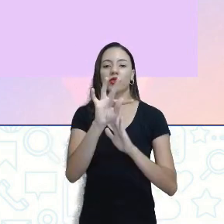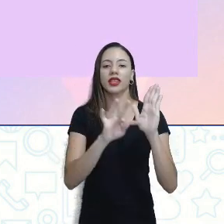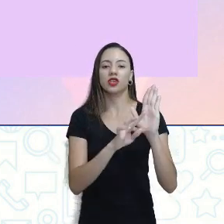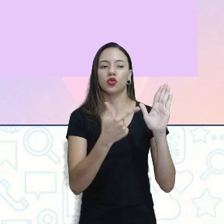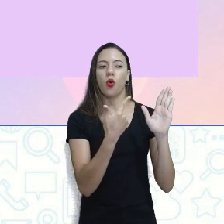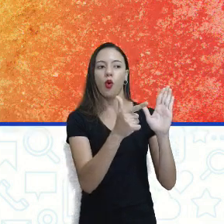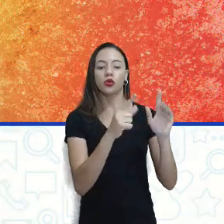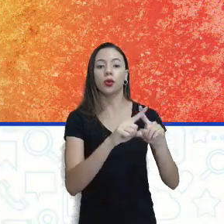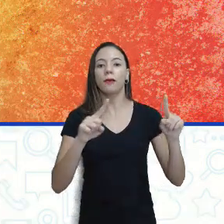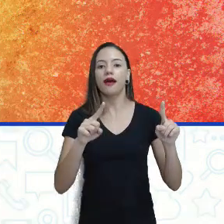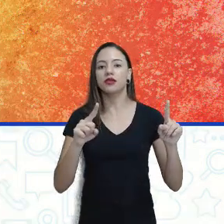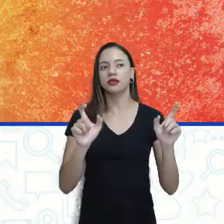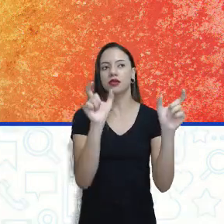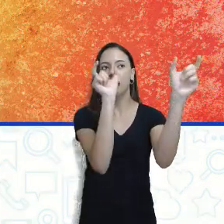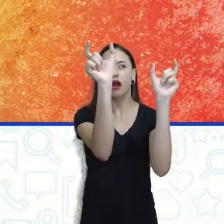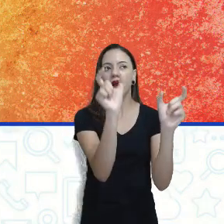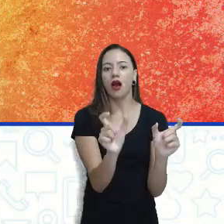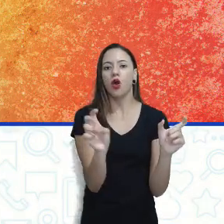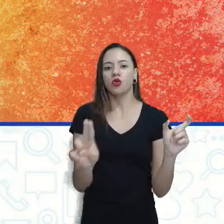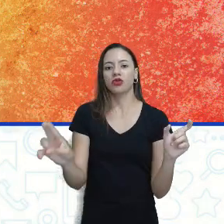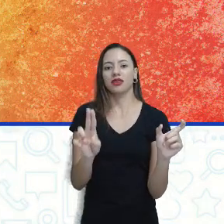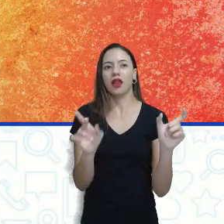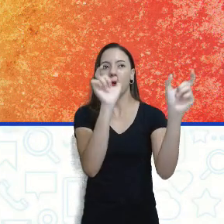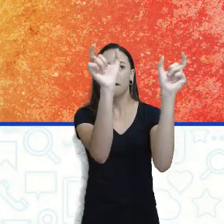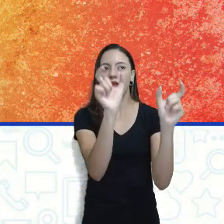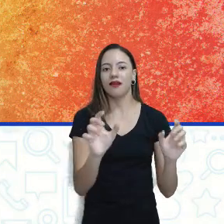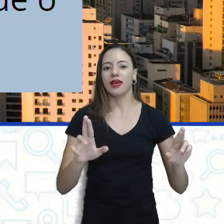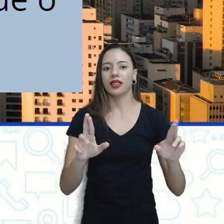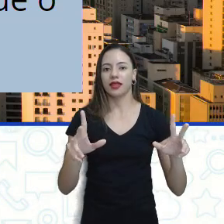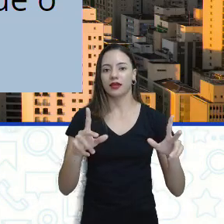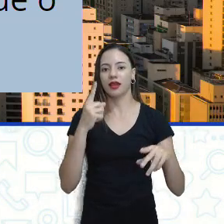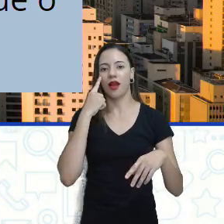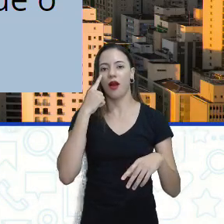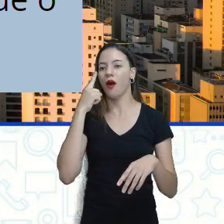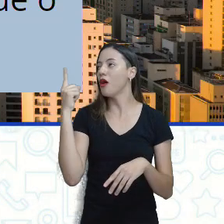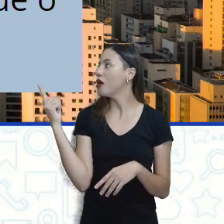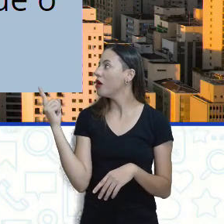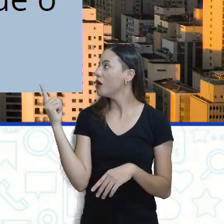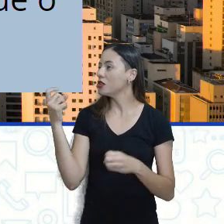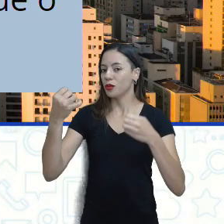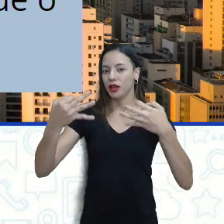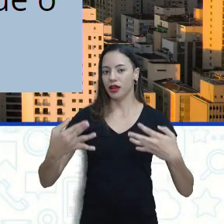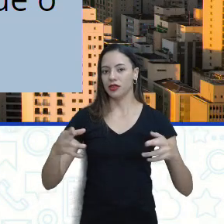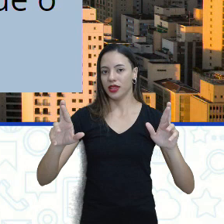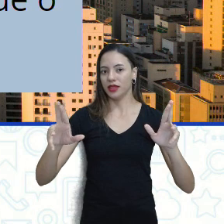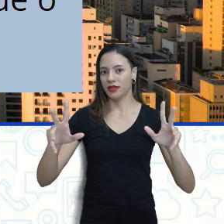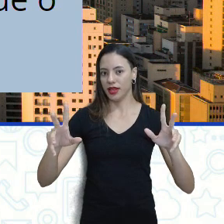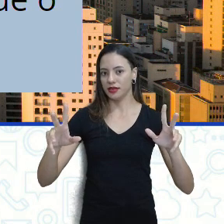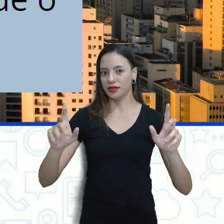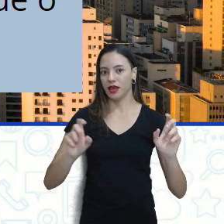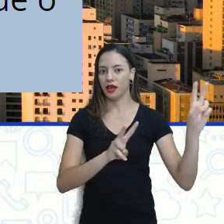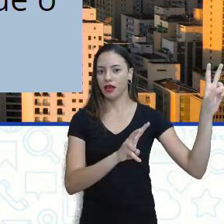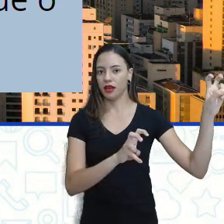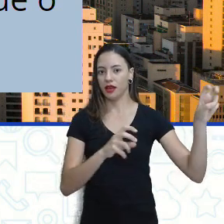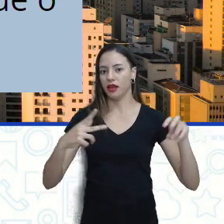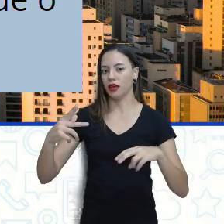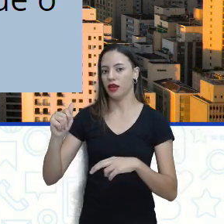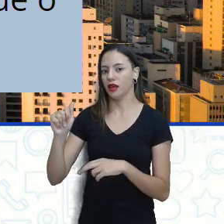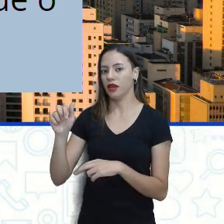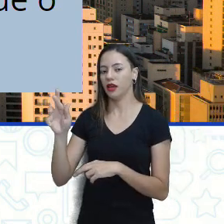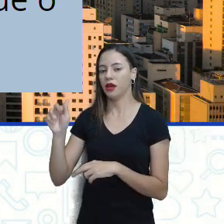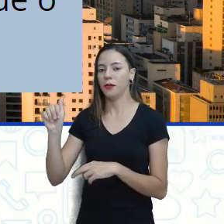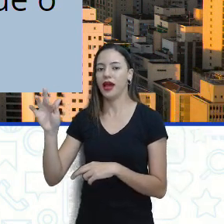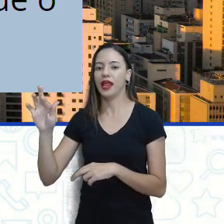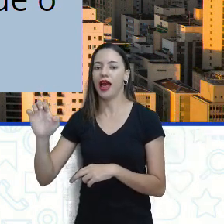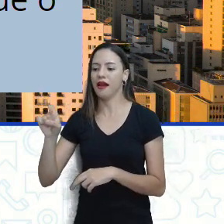outras palavras. Aí eu trouxe aqui uma diferença entre citação e paráfrase. Entende-se como